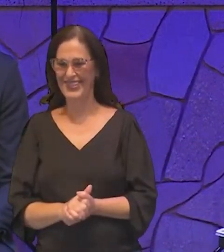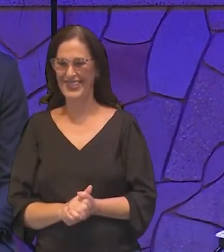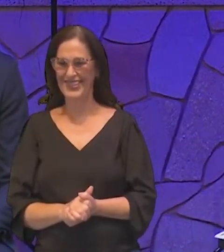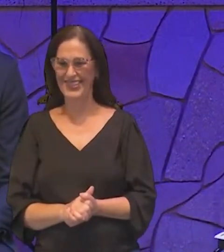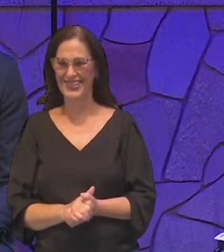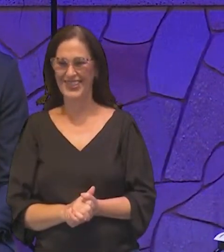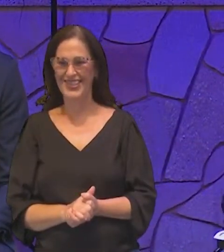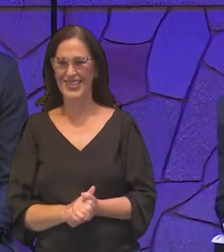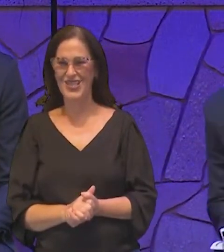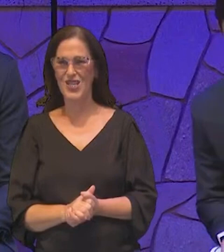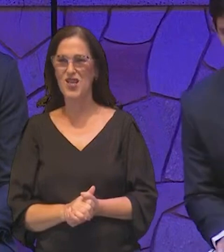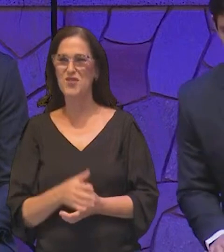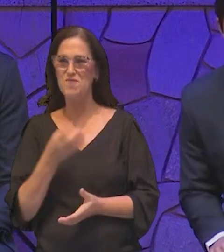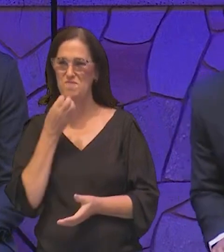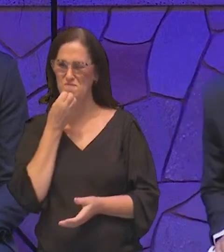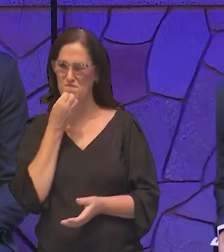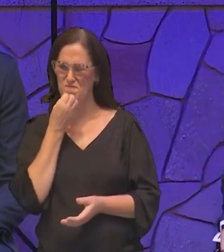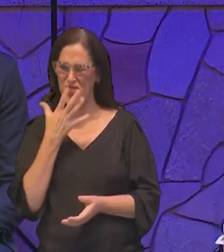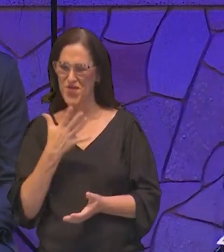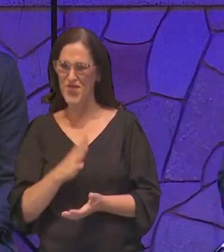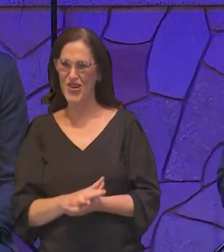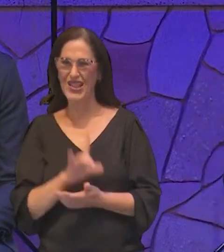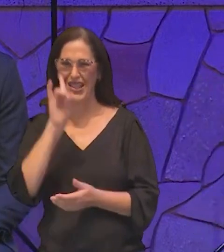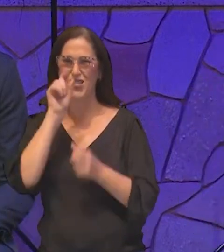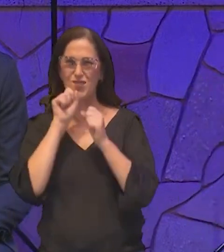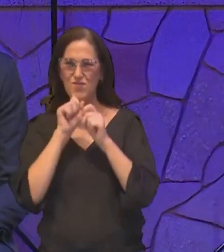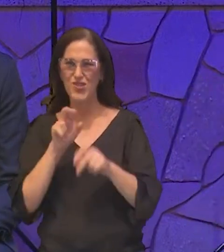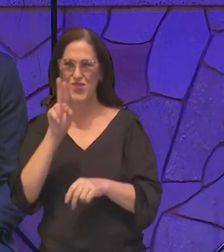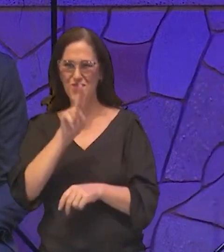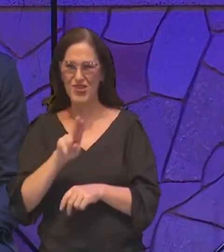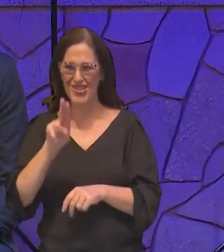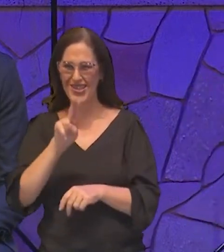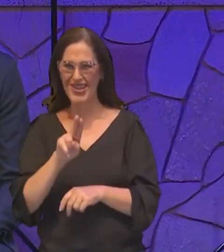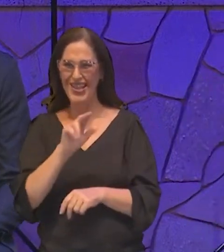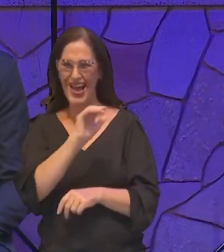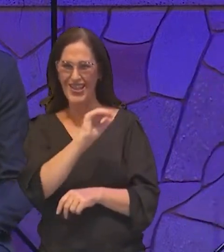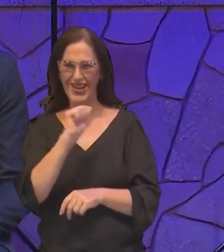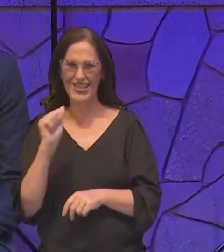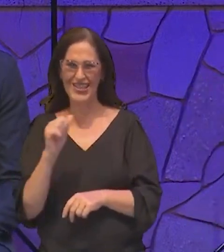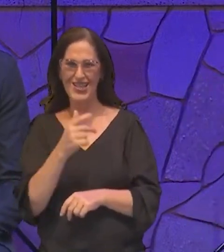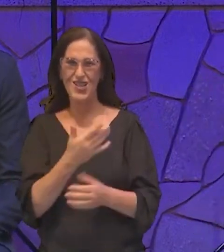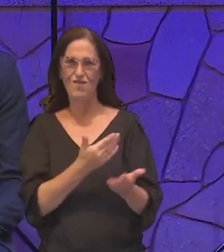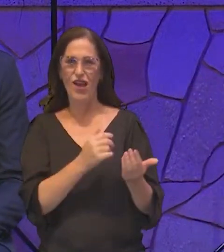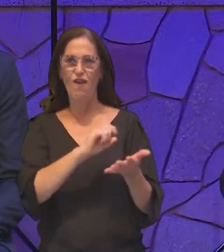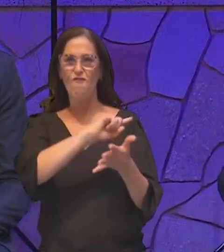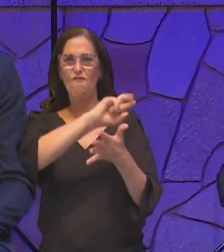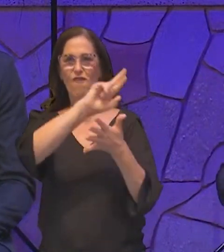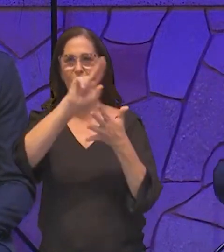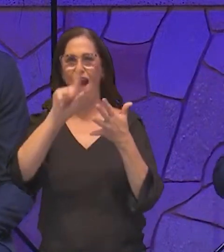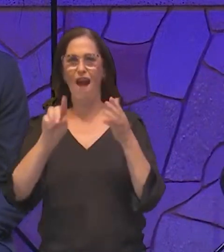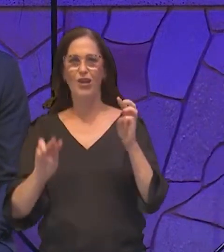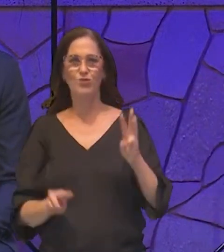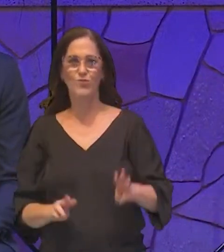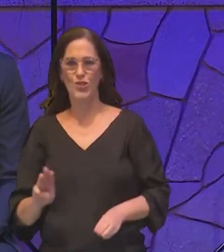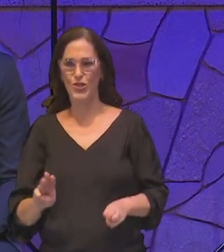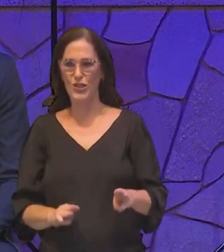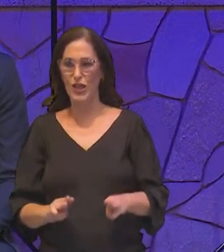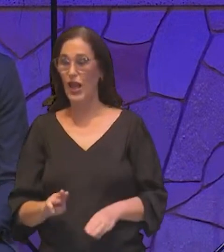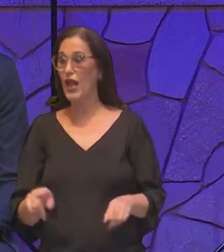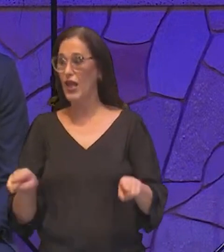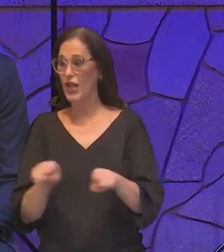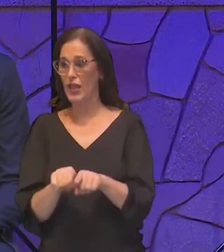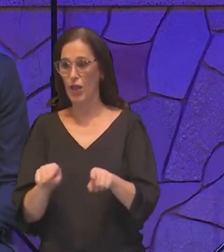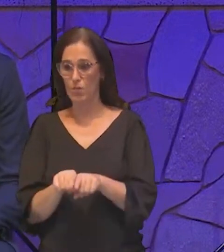E é tão bom nós vermos Deus abençoando e usando os adolescentes e jovens em vários ministérios e